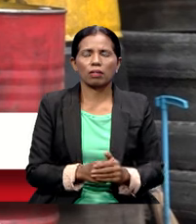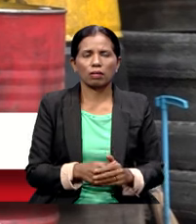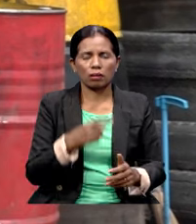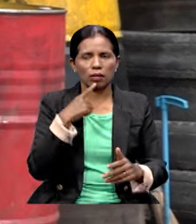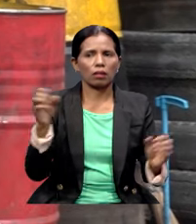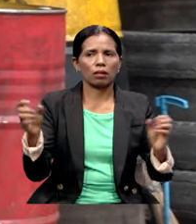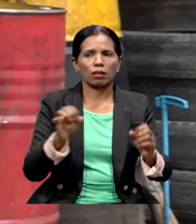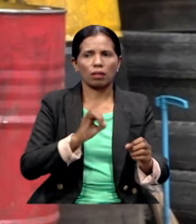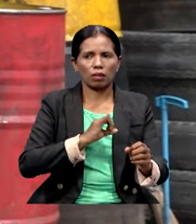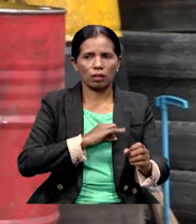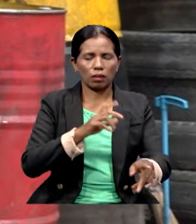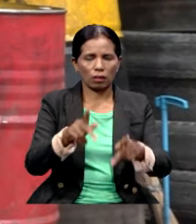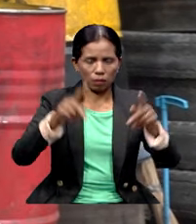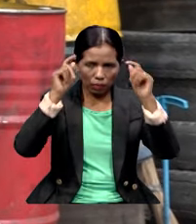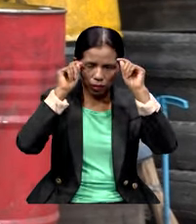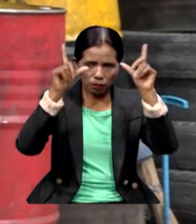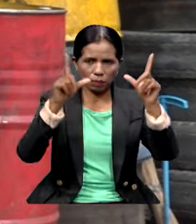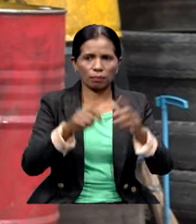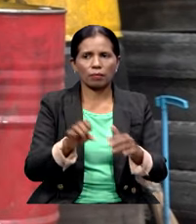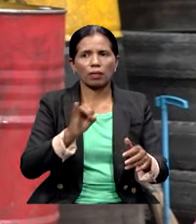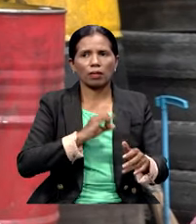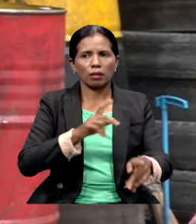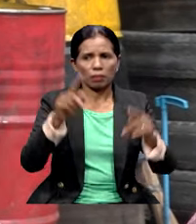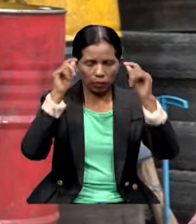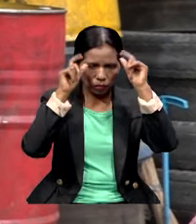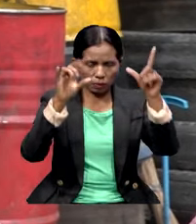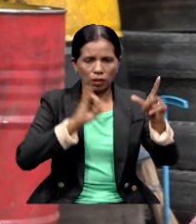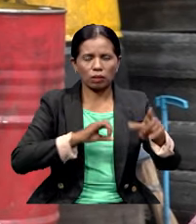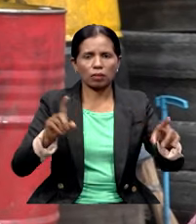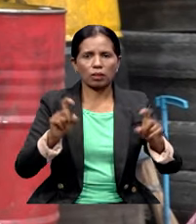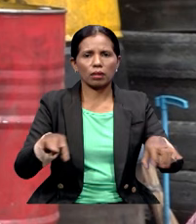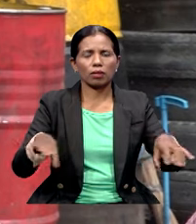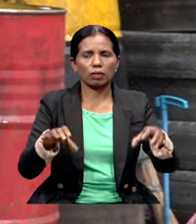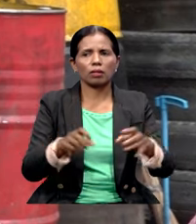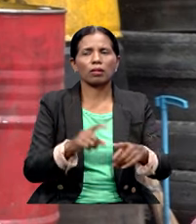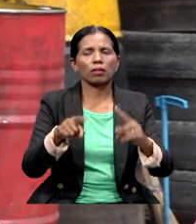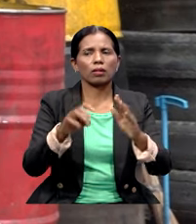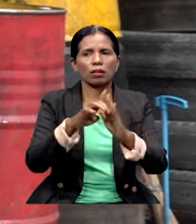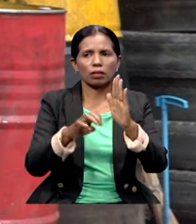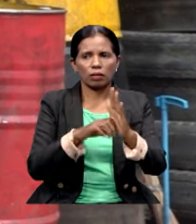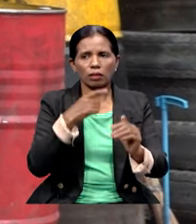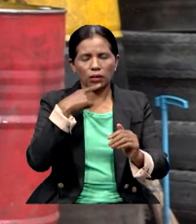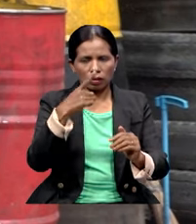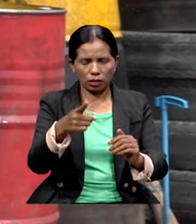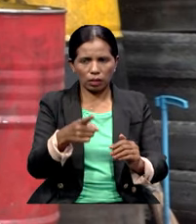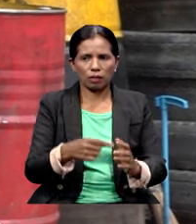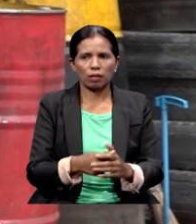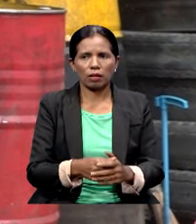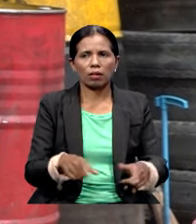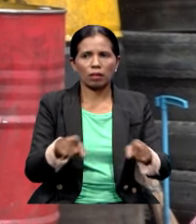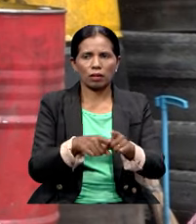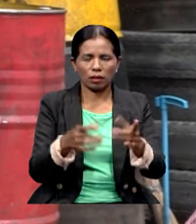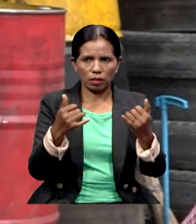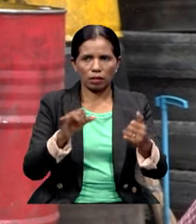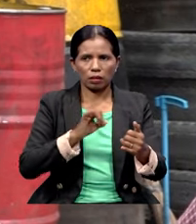la os dian hau la os ema Timor wang ne be hau ema Timor wang hau ting kopera bahira estado tu mai dian ona dian hansani ona